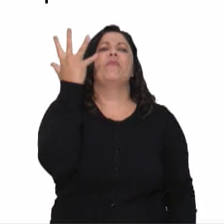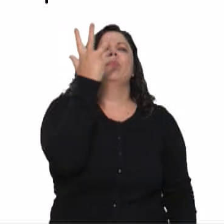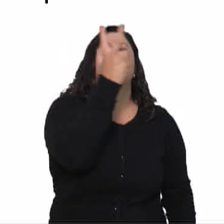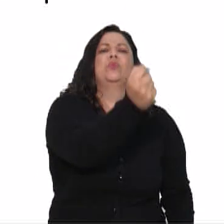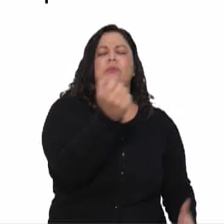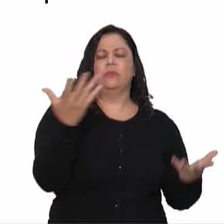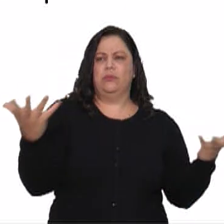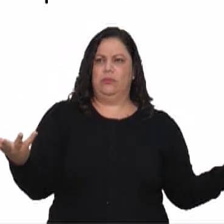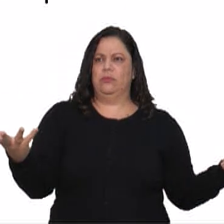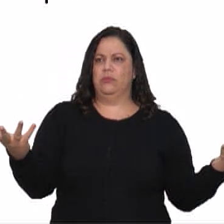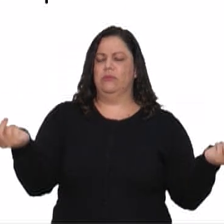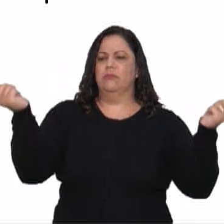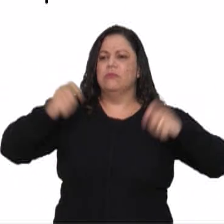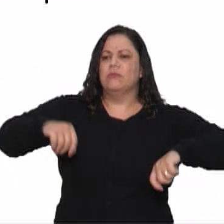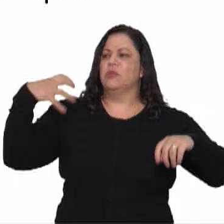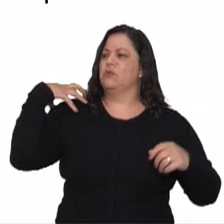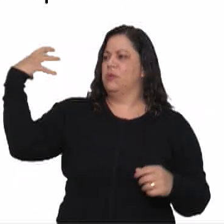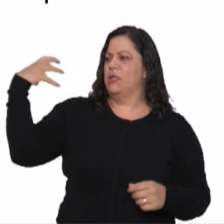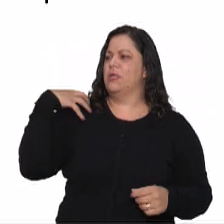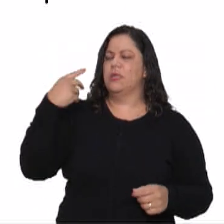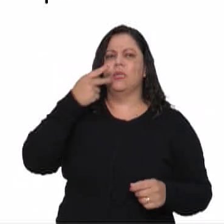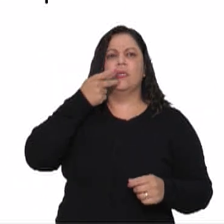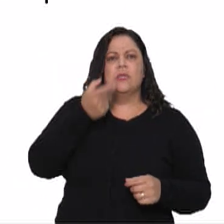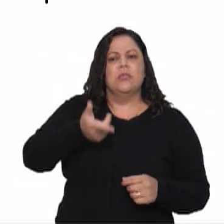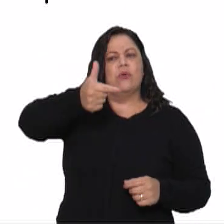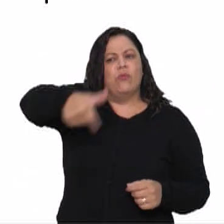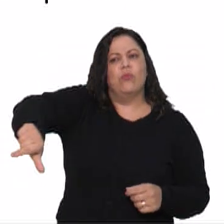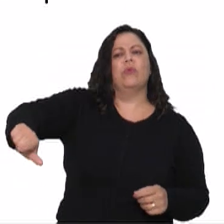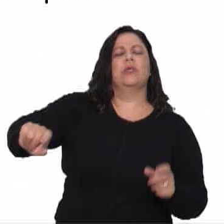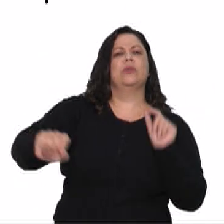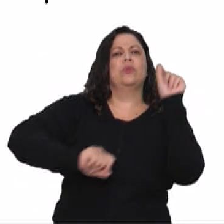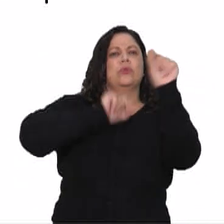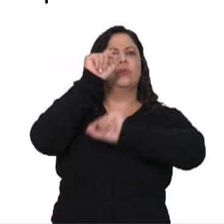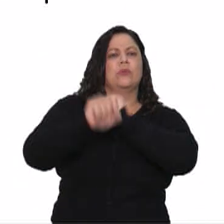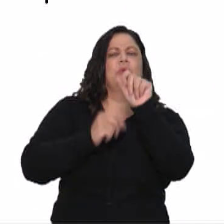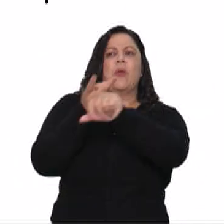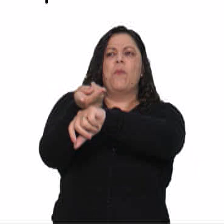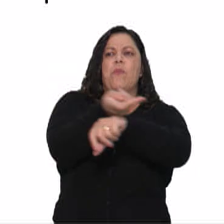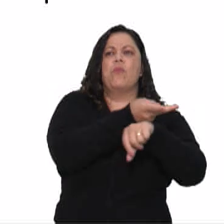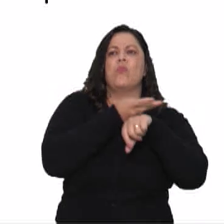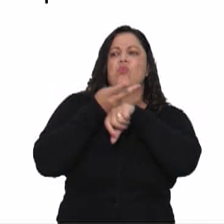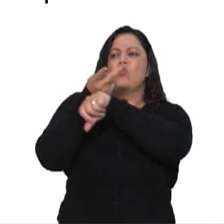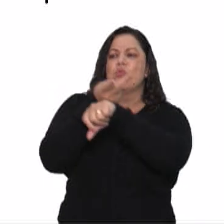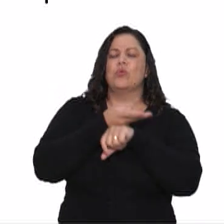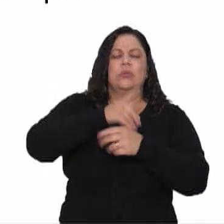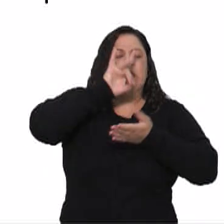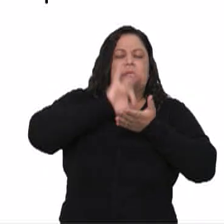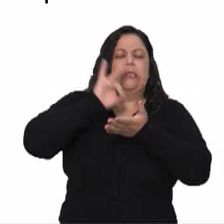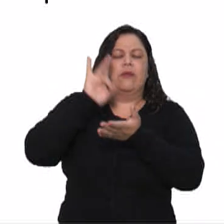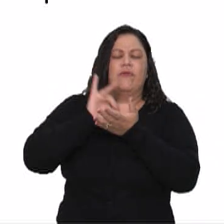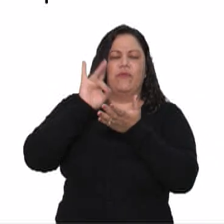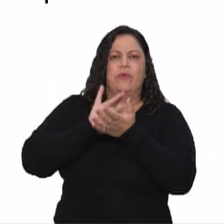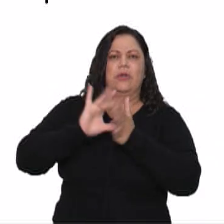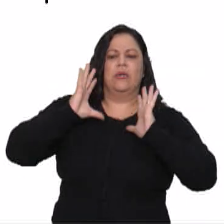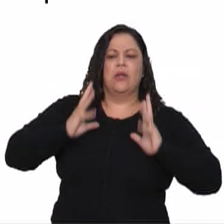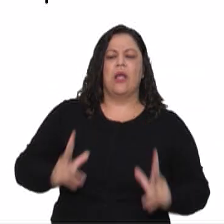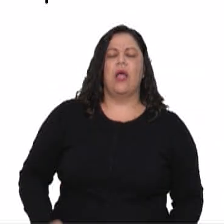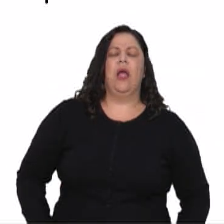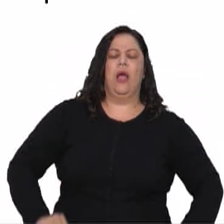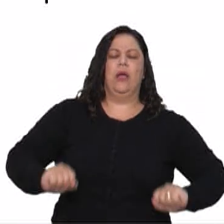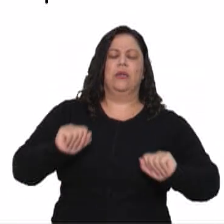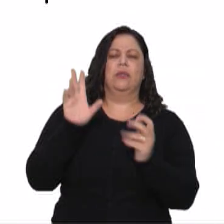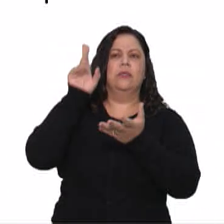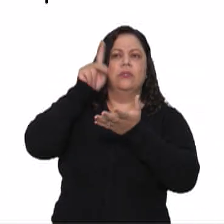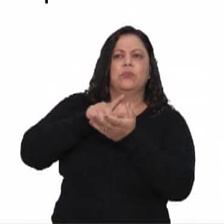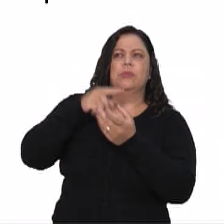as questões são sempre coextensivas ao problema da busca da verdade em si e que pensar sobre os fundamentos